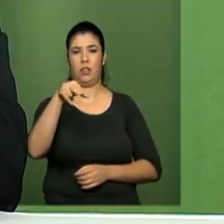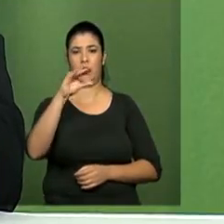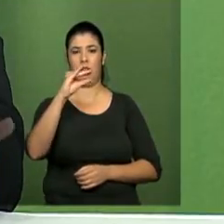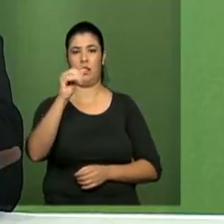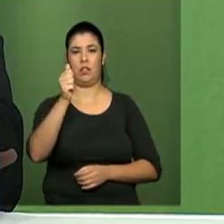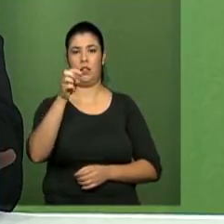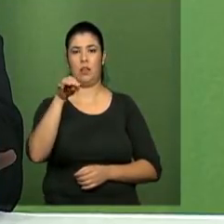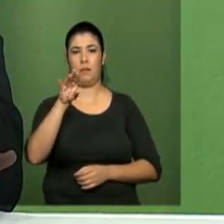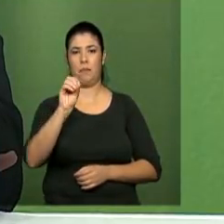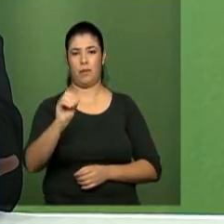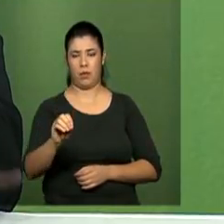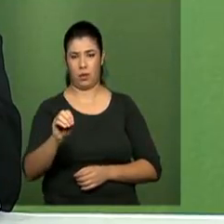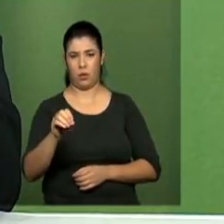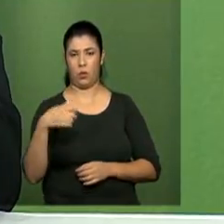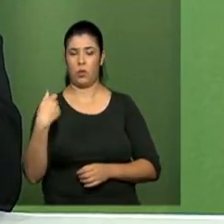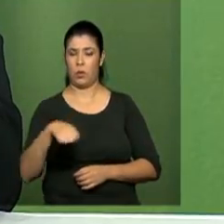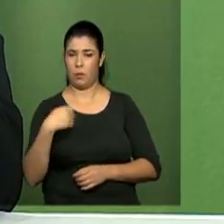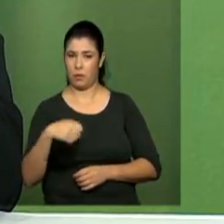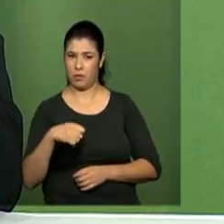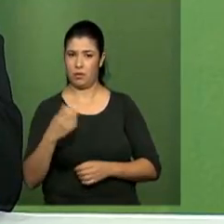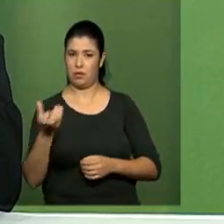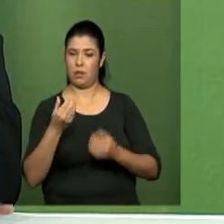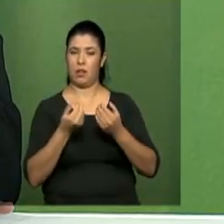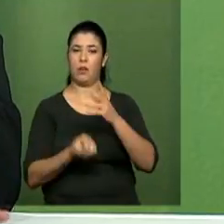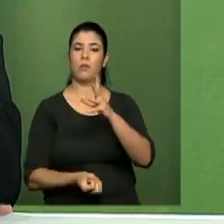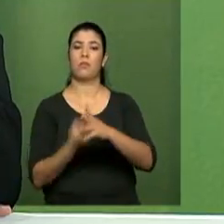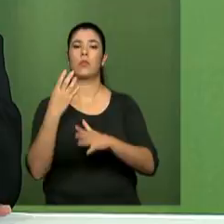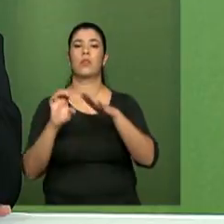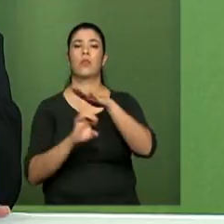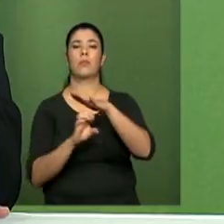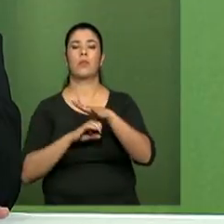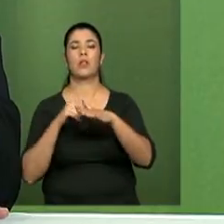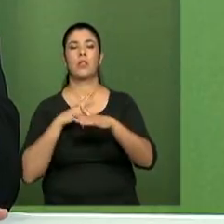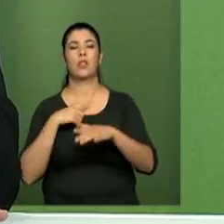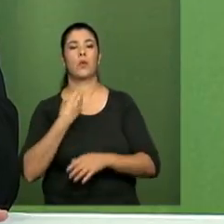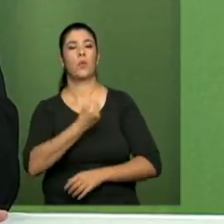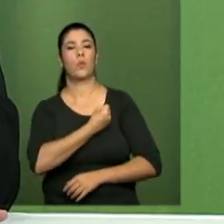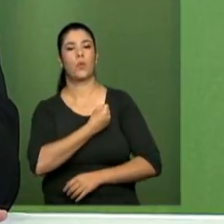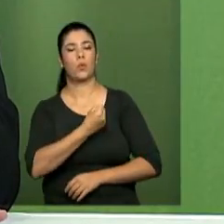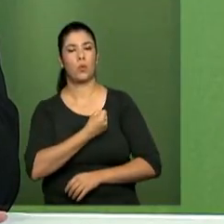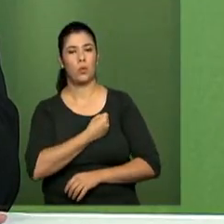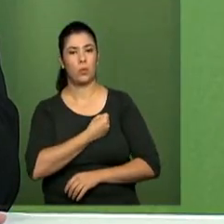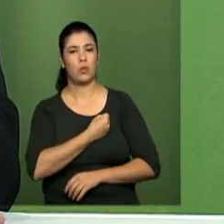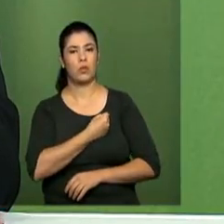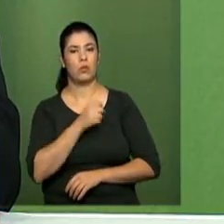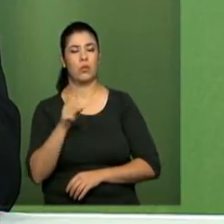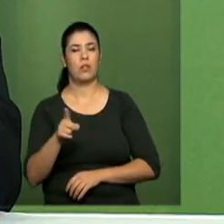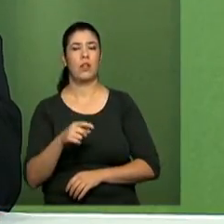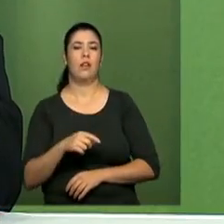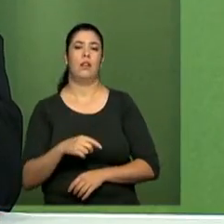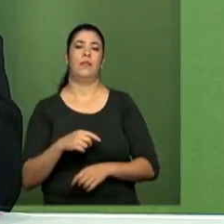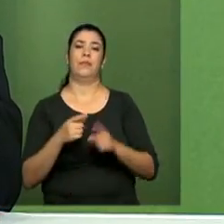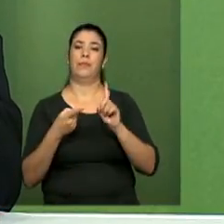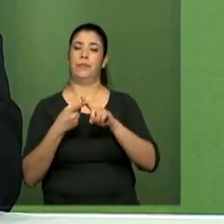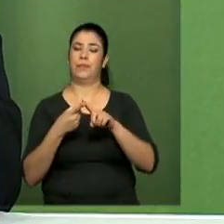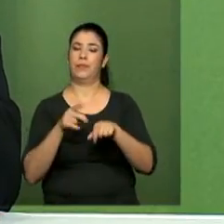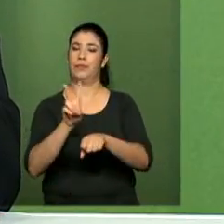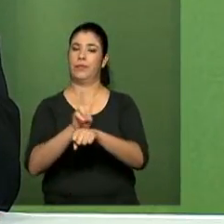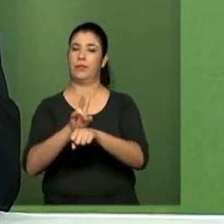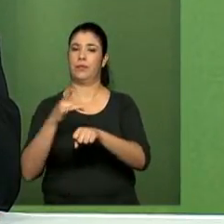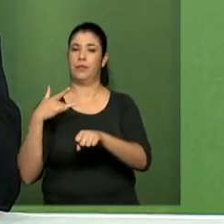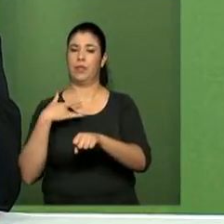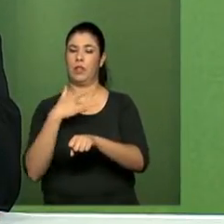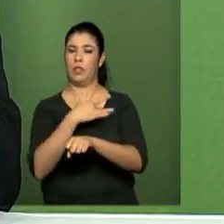número do cnpj eo número do unirea o número da vigilância sanitária o